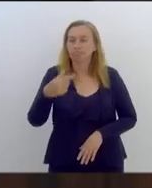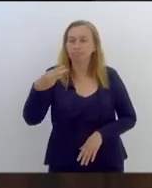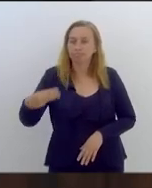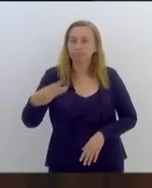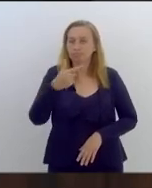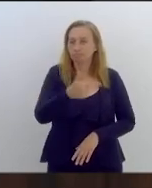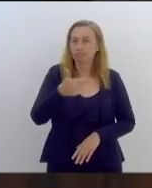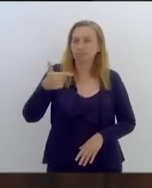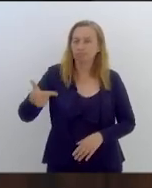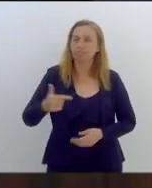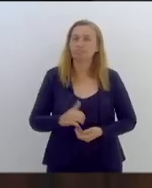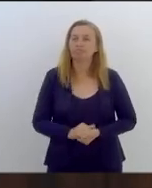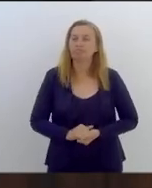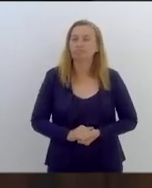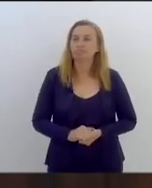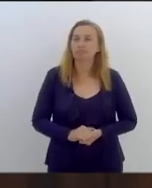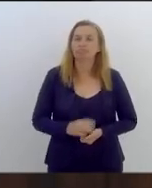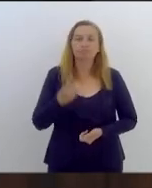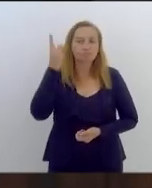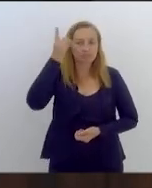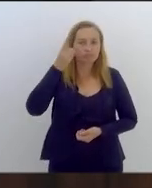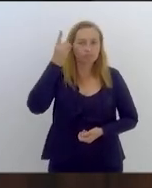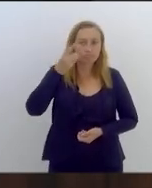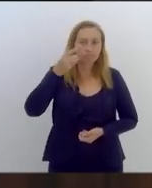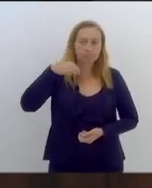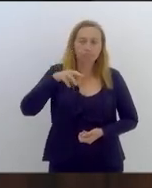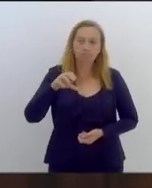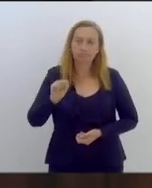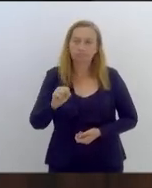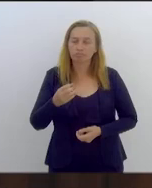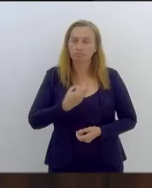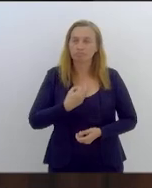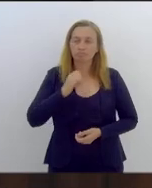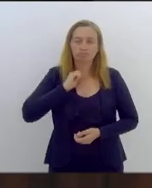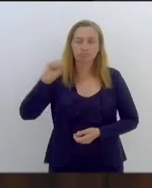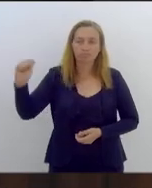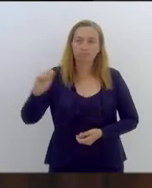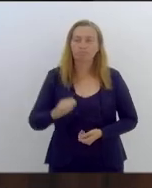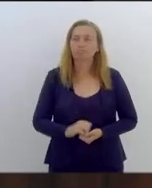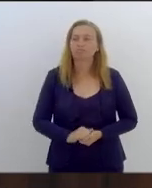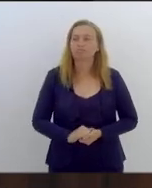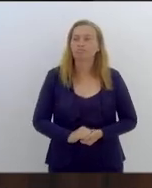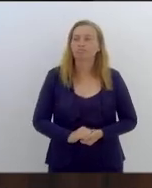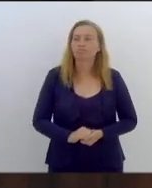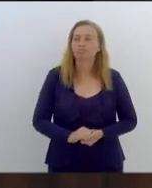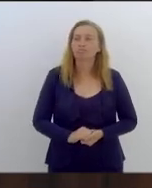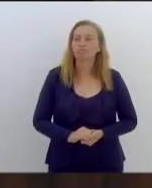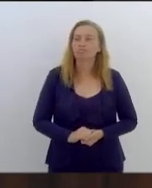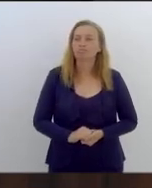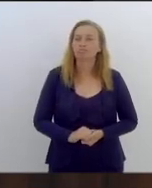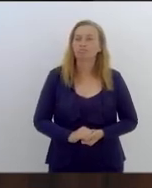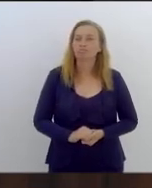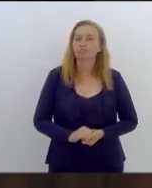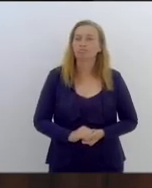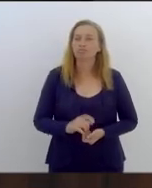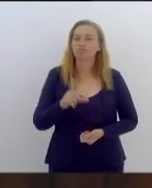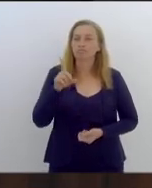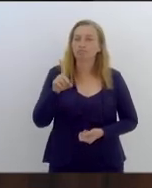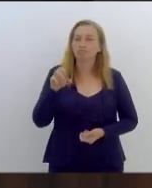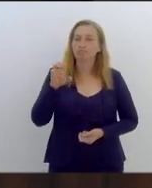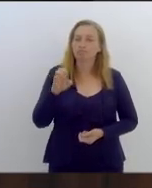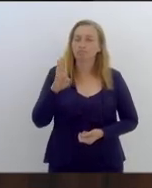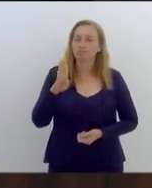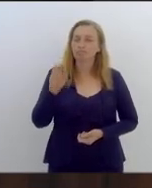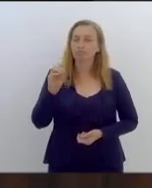de 2022, de autoria do deputado Marcos Abraão, concede medalha Tiradentes, respectivo diploma, ao ilustríssima senhora Débora da Costa